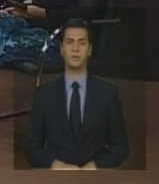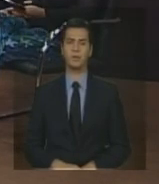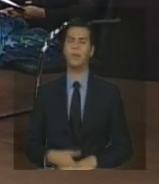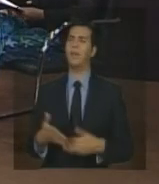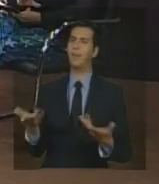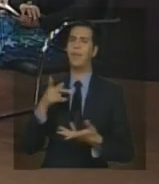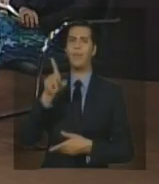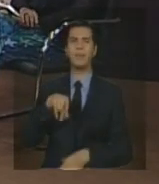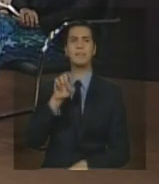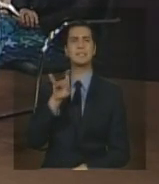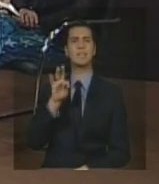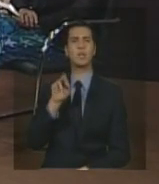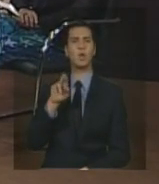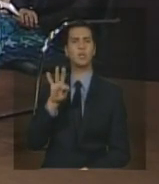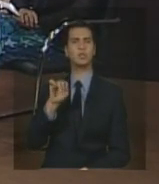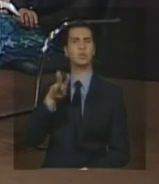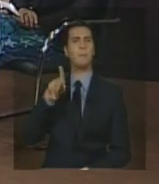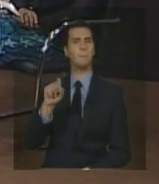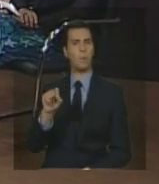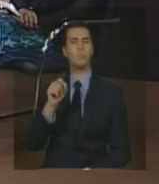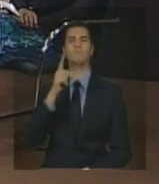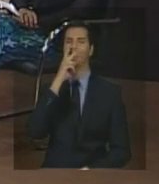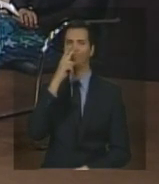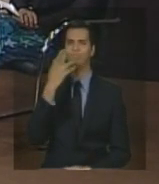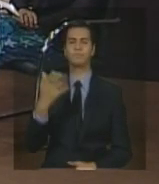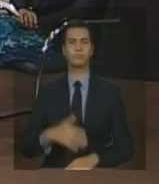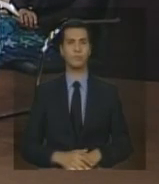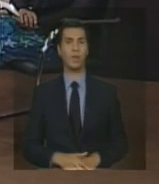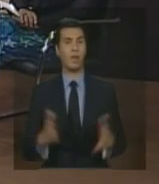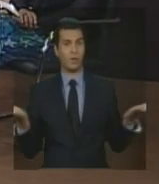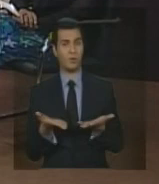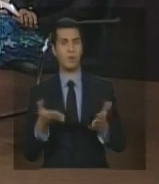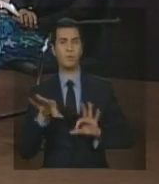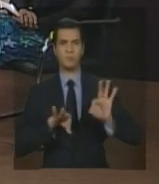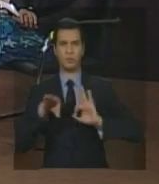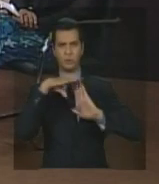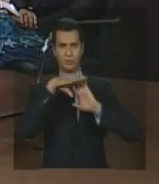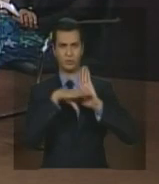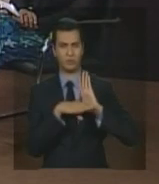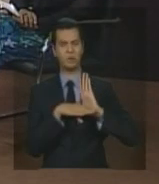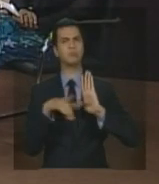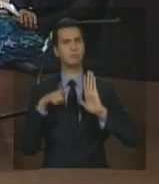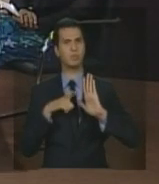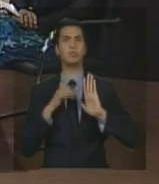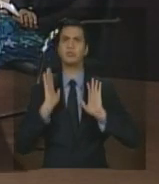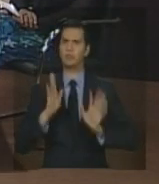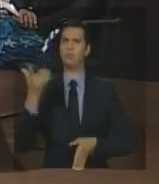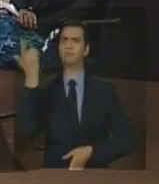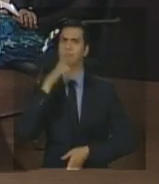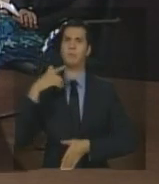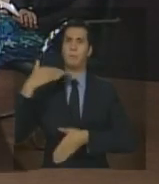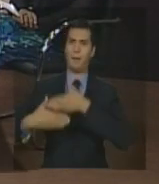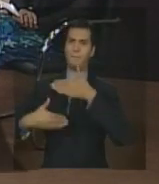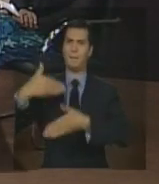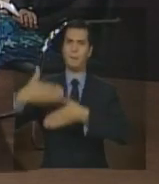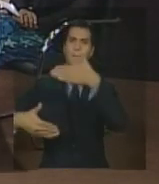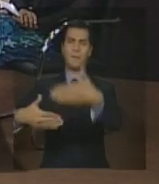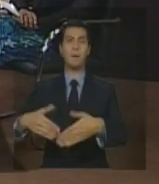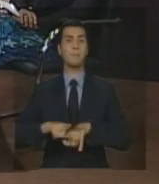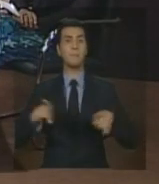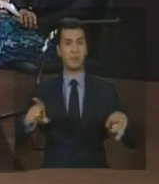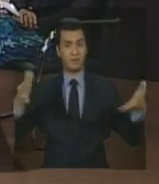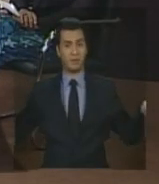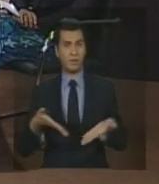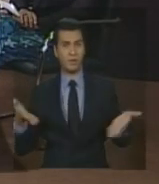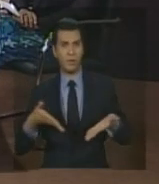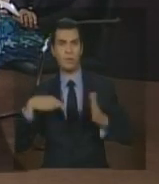estereótipos, né? Com o lançamento do plano agora, a gente sabe que muita coisa evoluiu, mas agora as coisas vão começar a